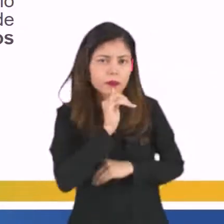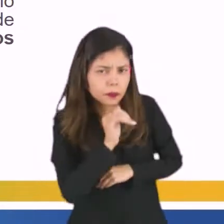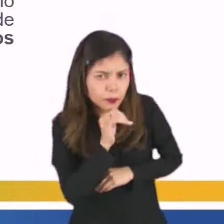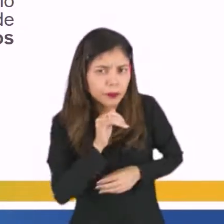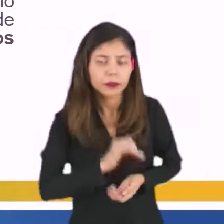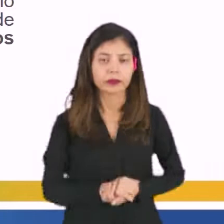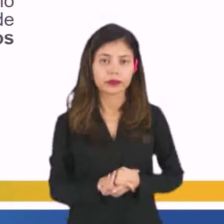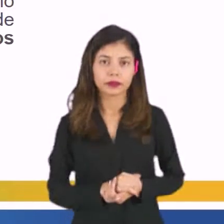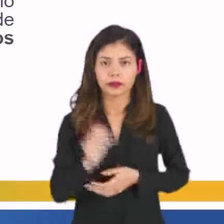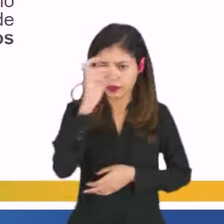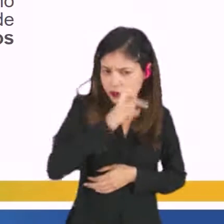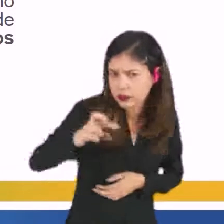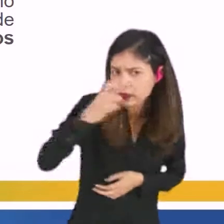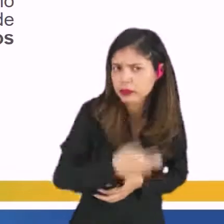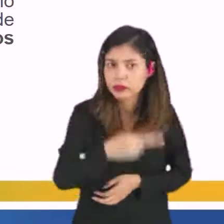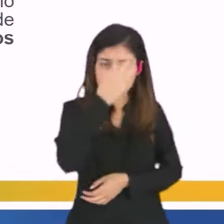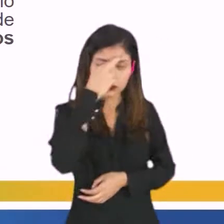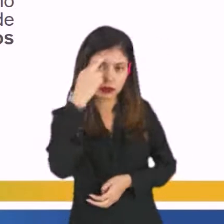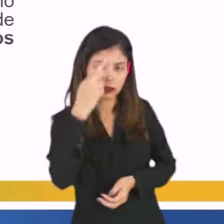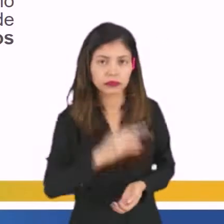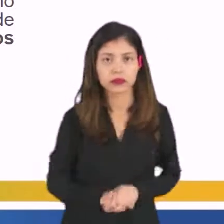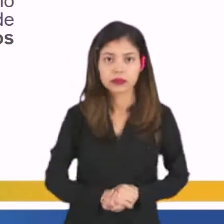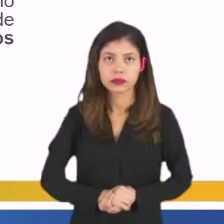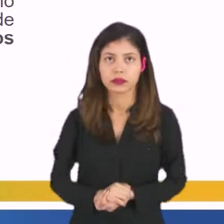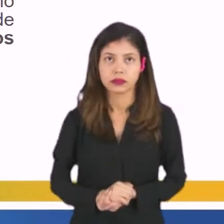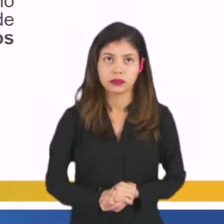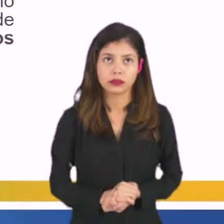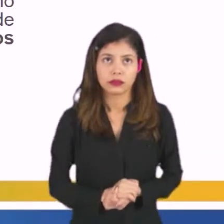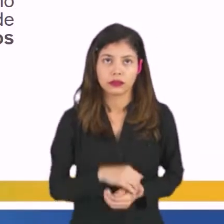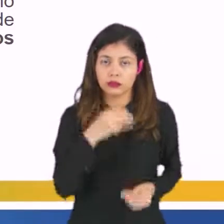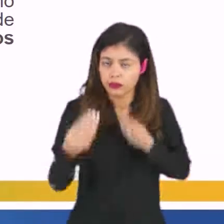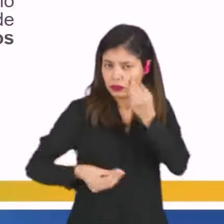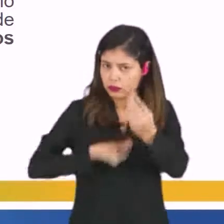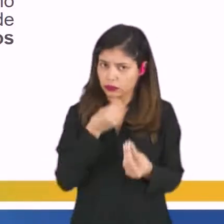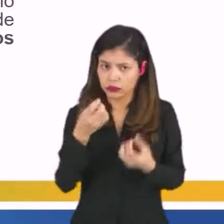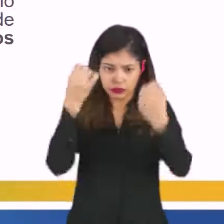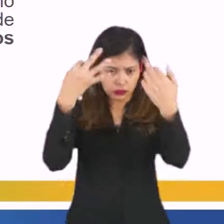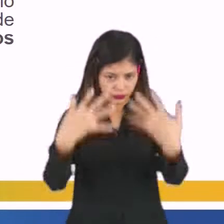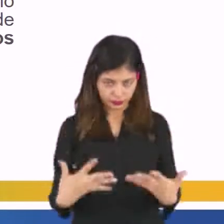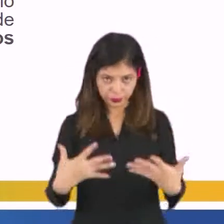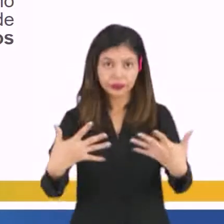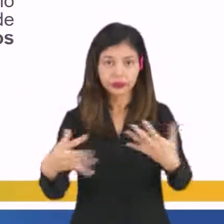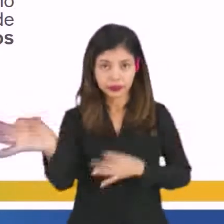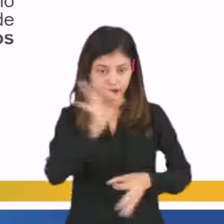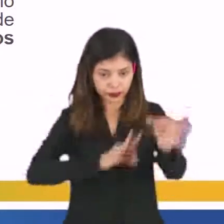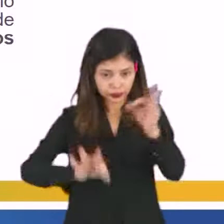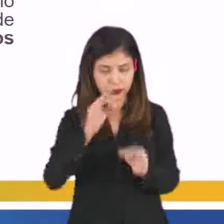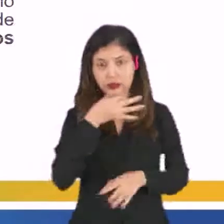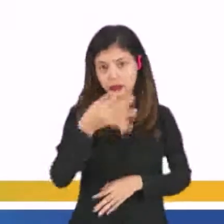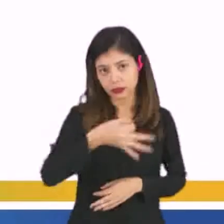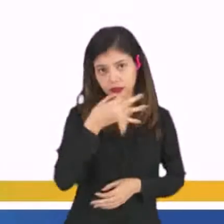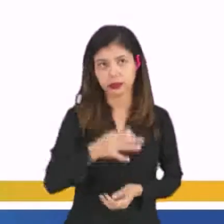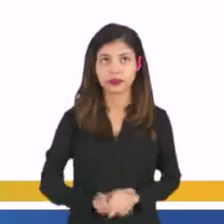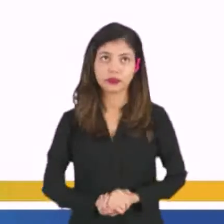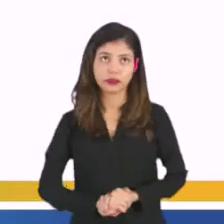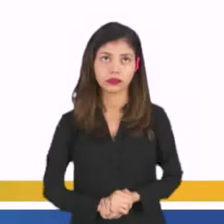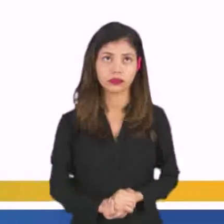exemplos? Análises históricas? É a maneira como você irá organizar os